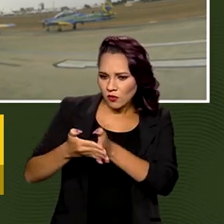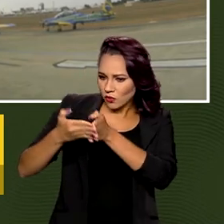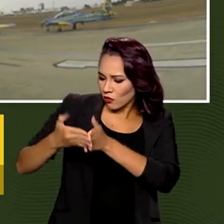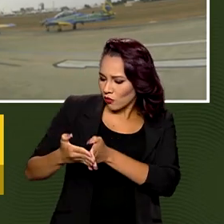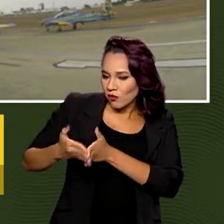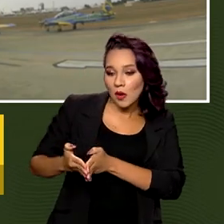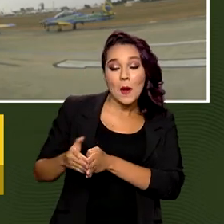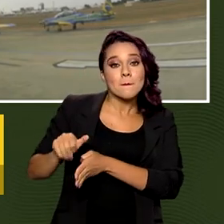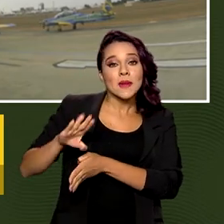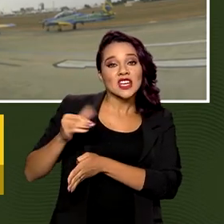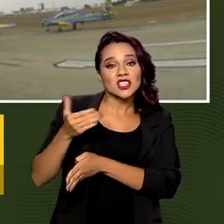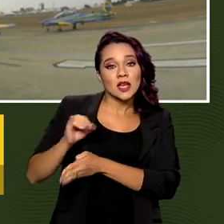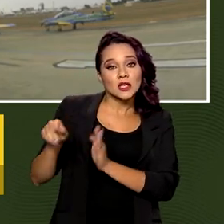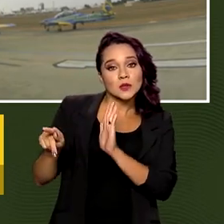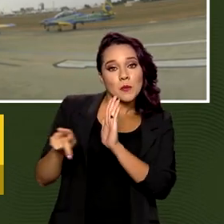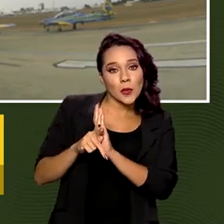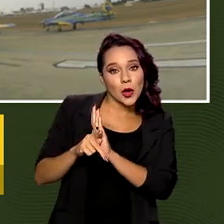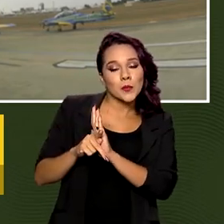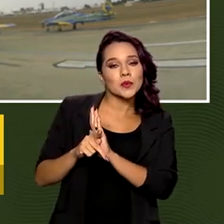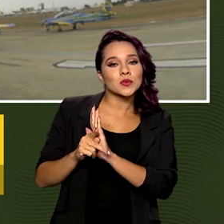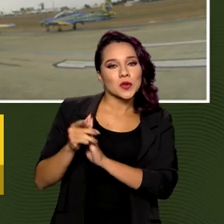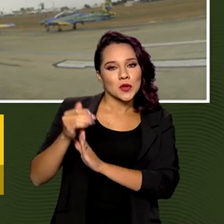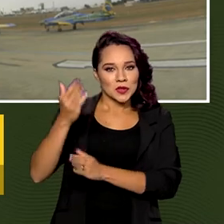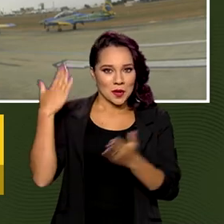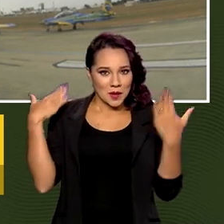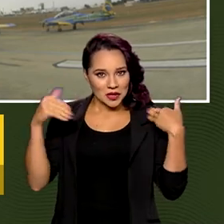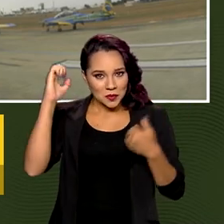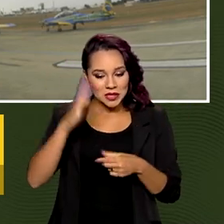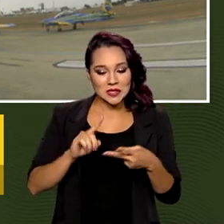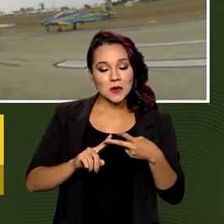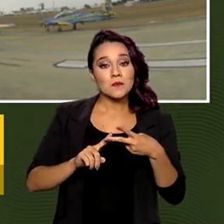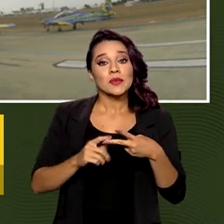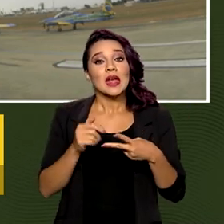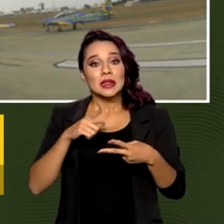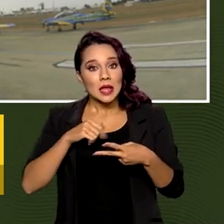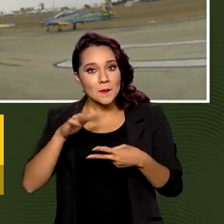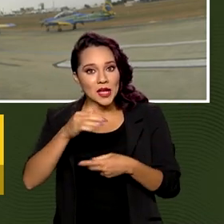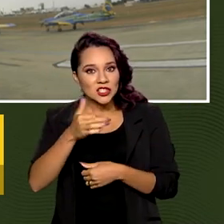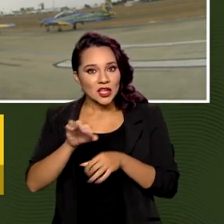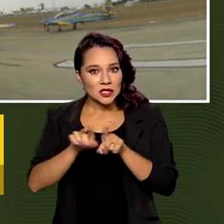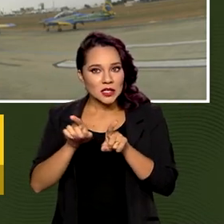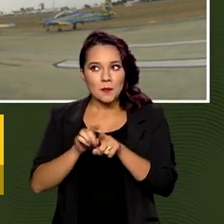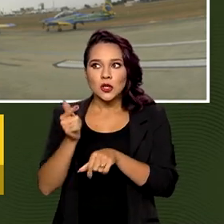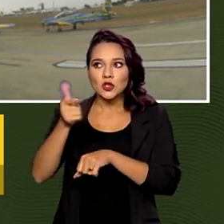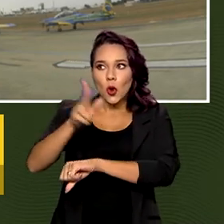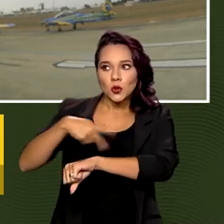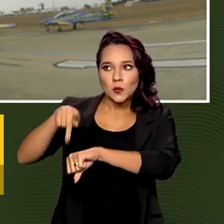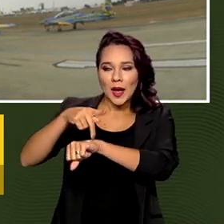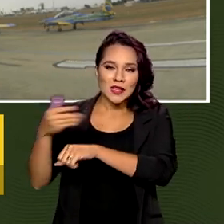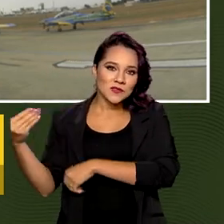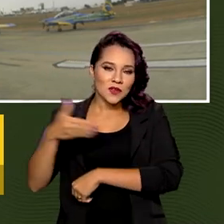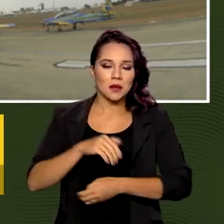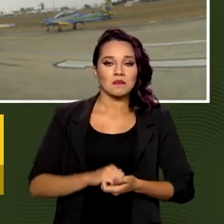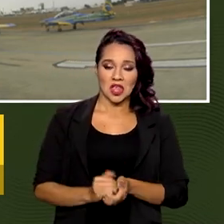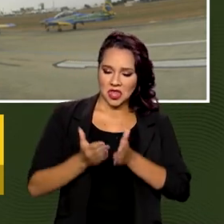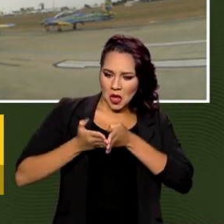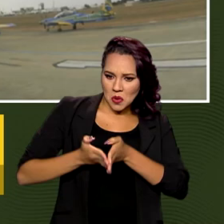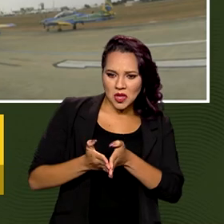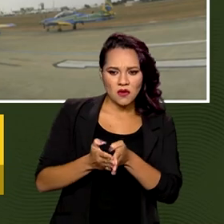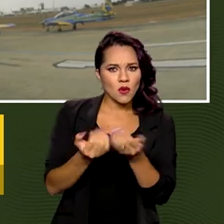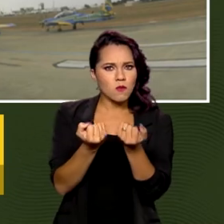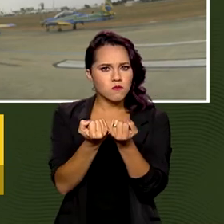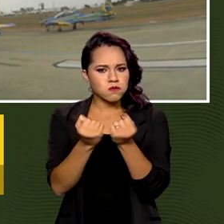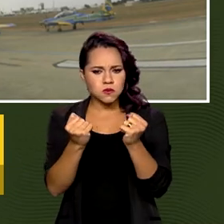10 navios da Marinha do Brasil e de nações amigas também. Dentre esses navios, eu destaco a presença do navio aeródromo multipropósito